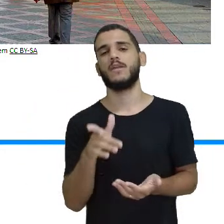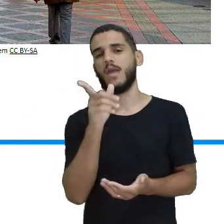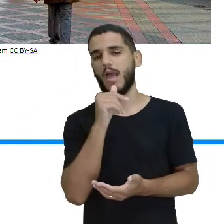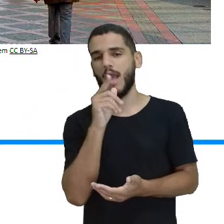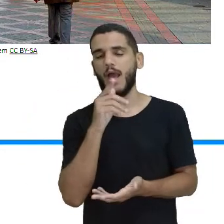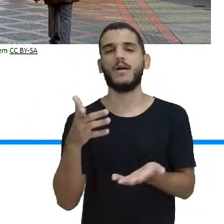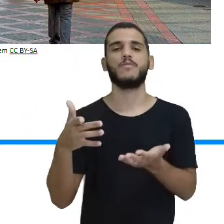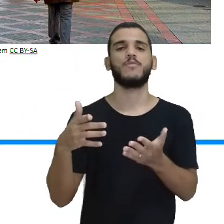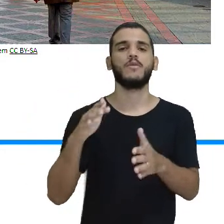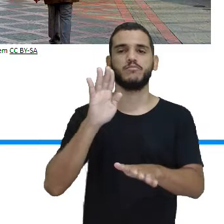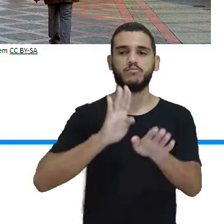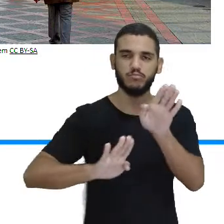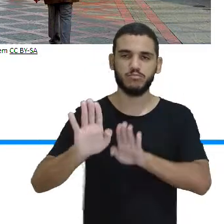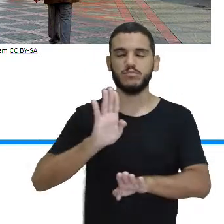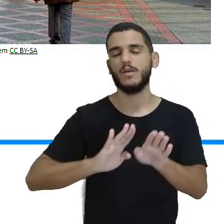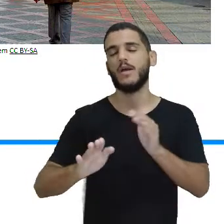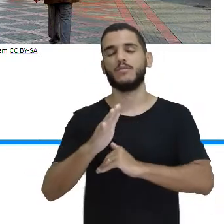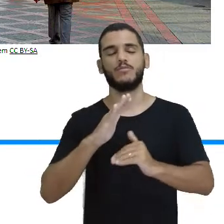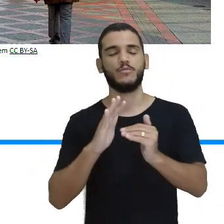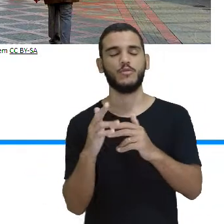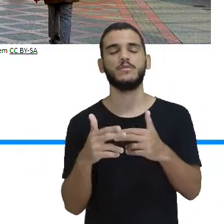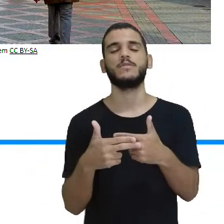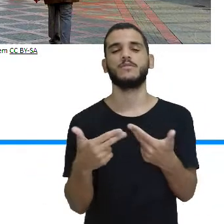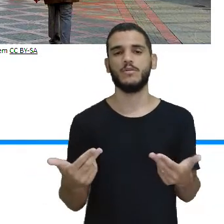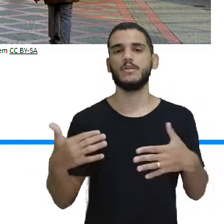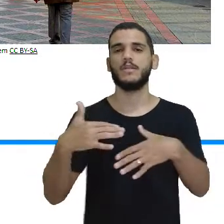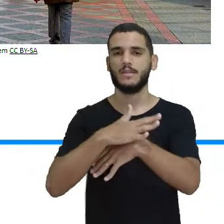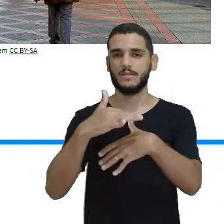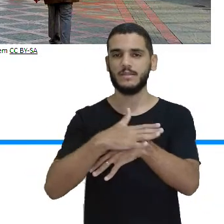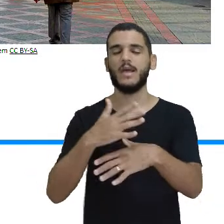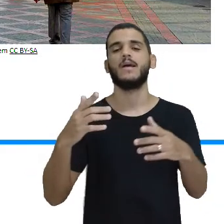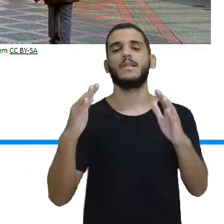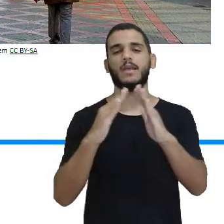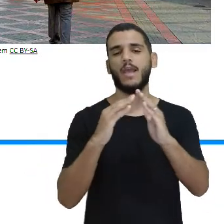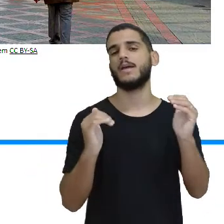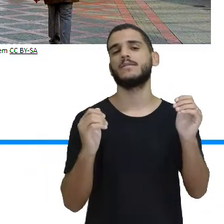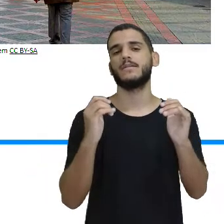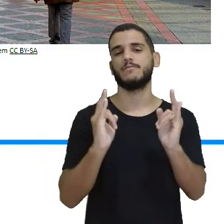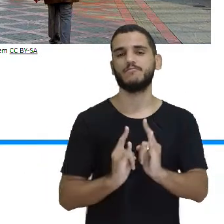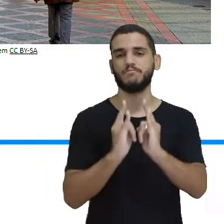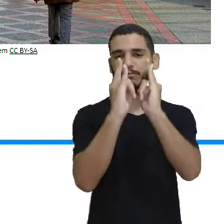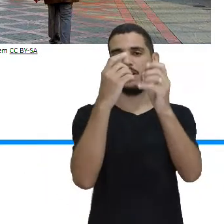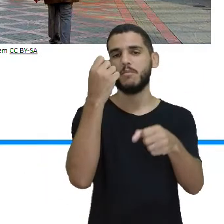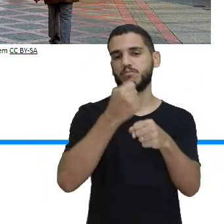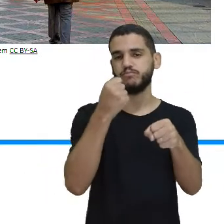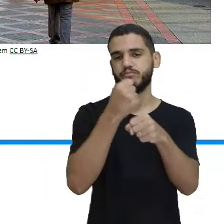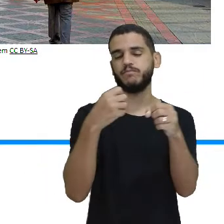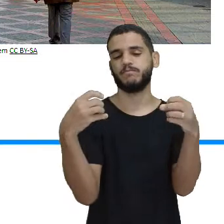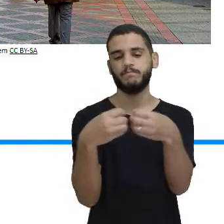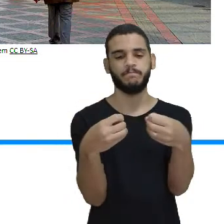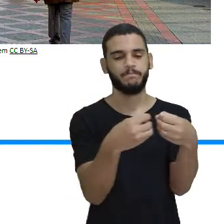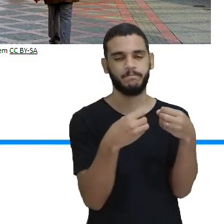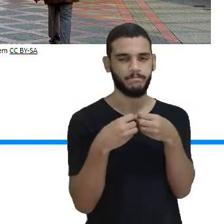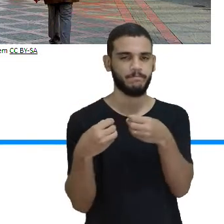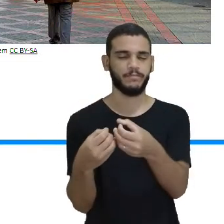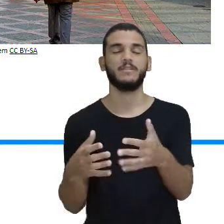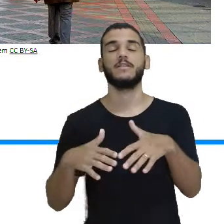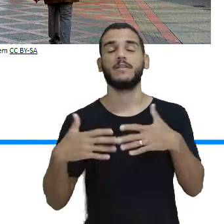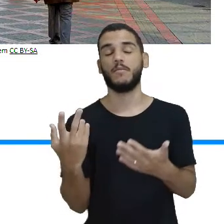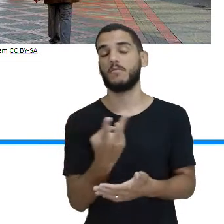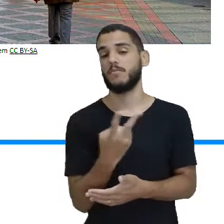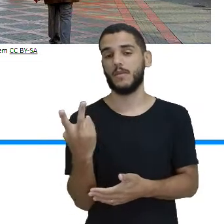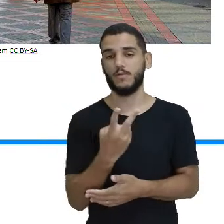as casas ou apartamentos são construídos bem juntos uns dos outros, tá? Então, vê só, daquelas duas imagens